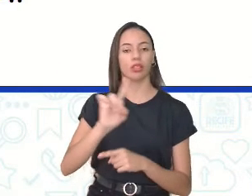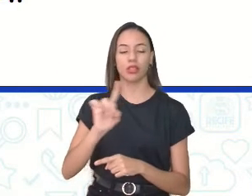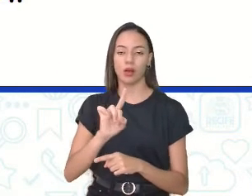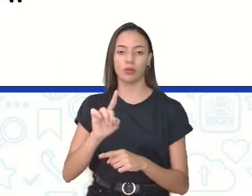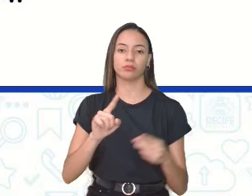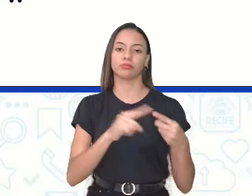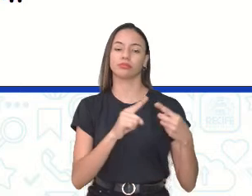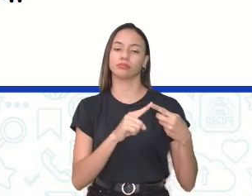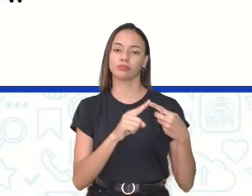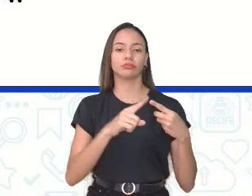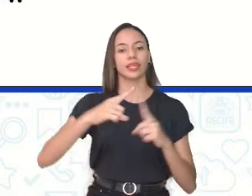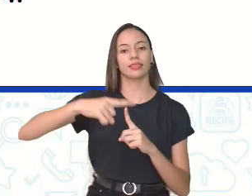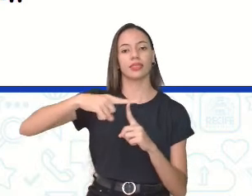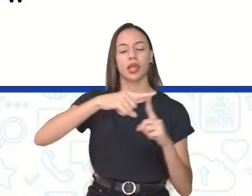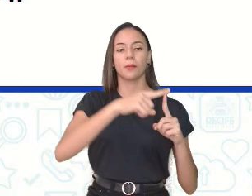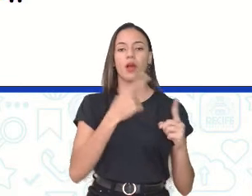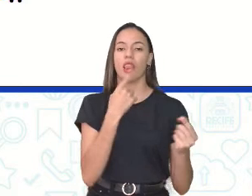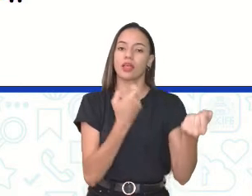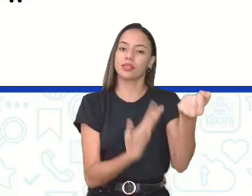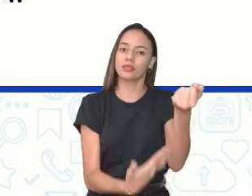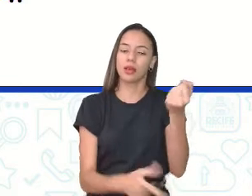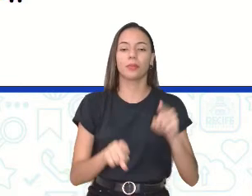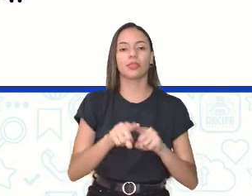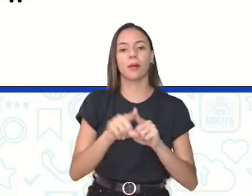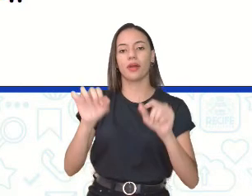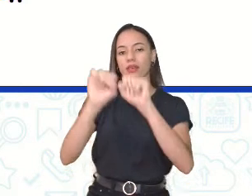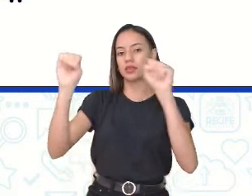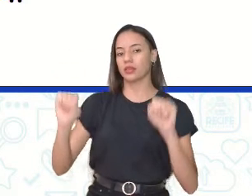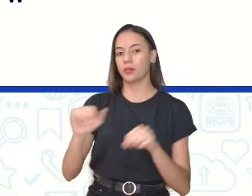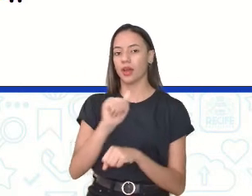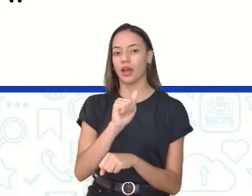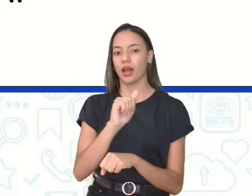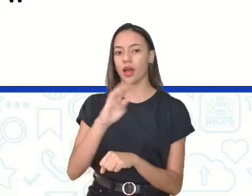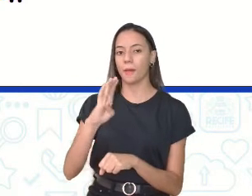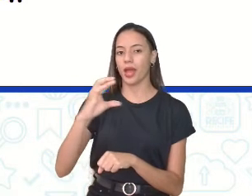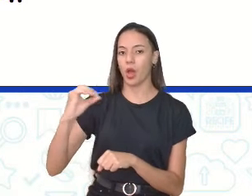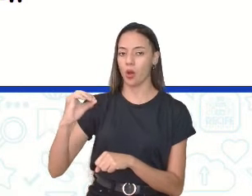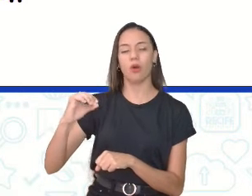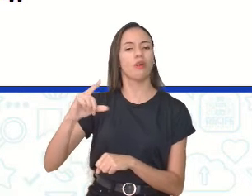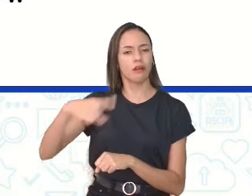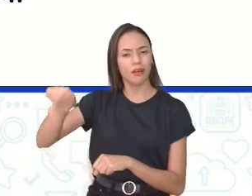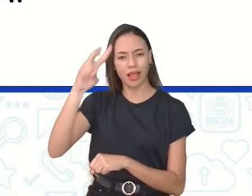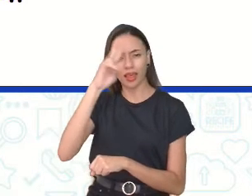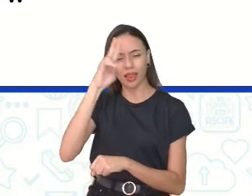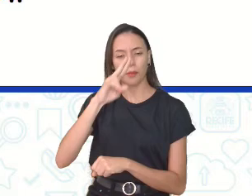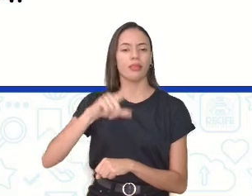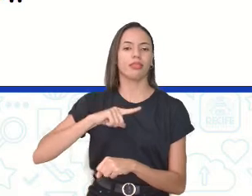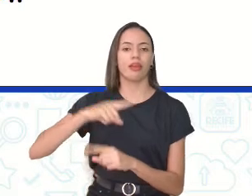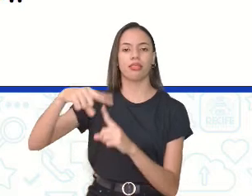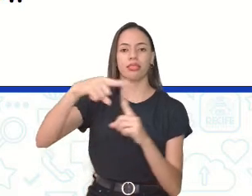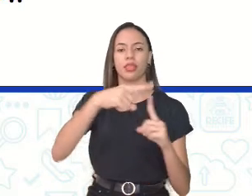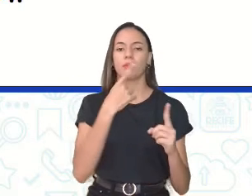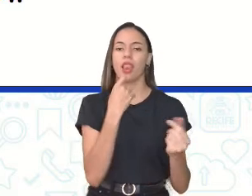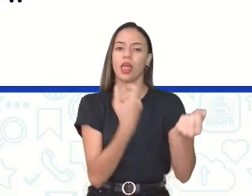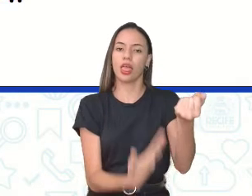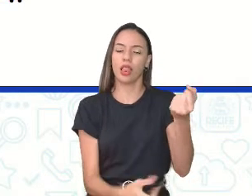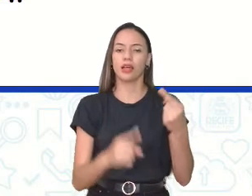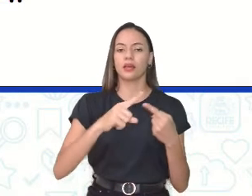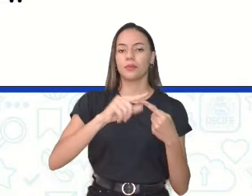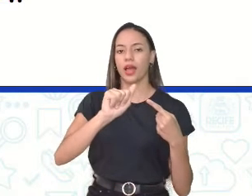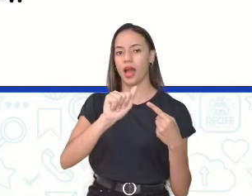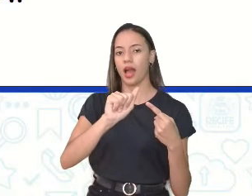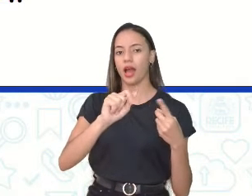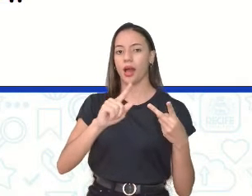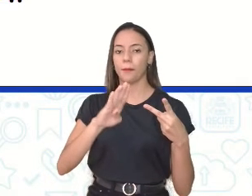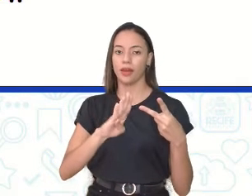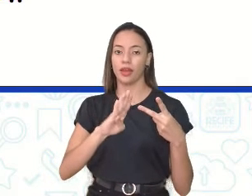BO. Lembra que a gente tem, né, os tipos de sangue A, B, AB, O. Lembra disso?